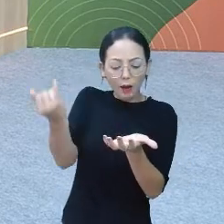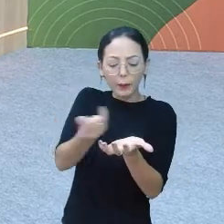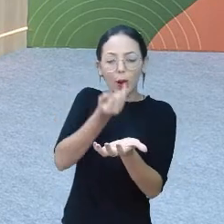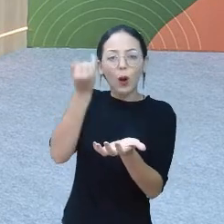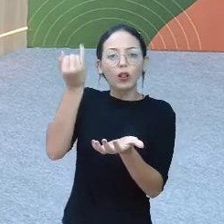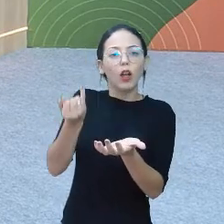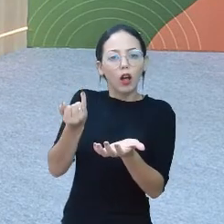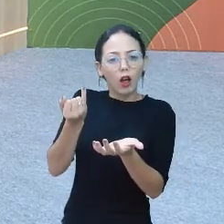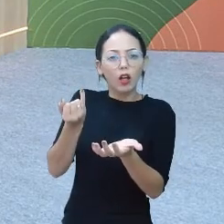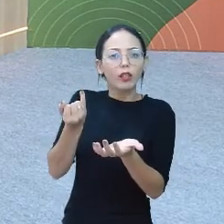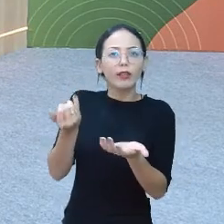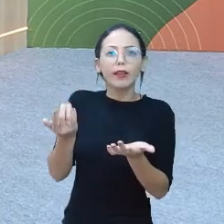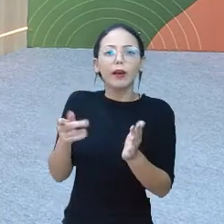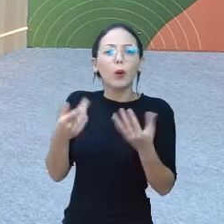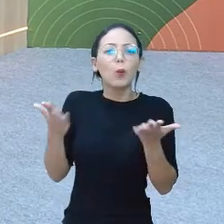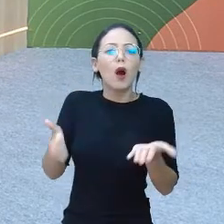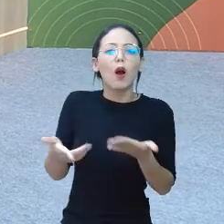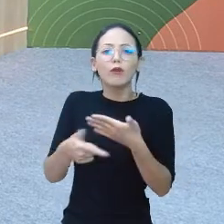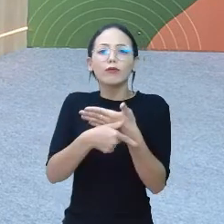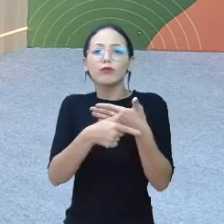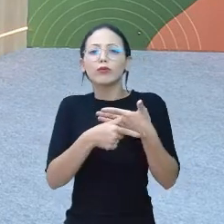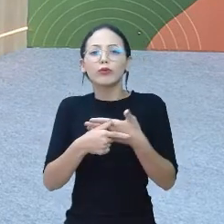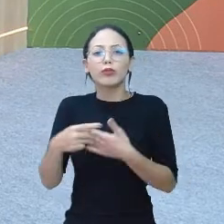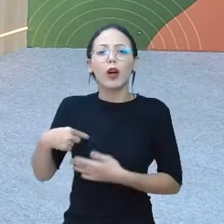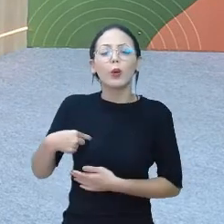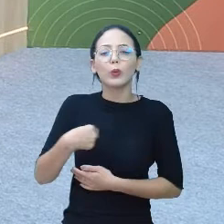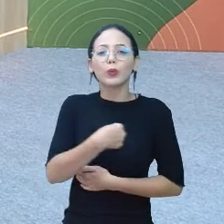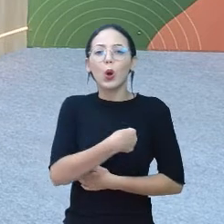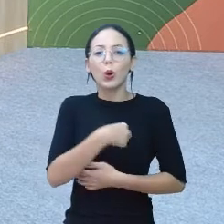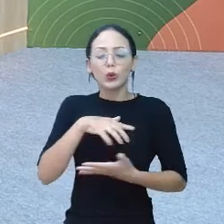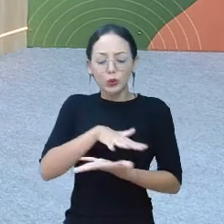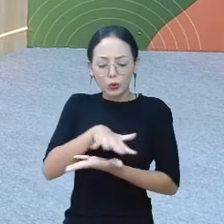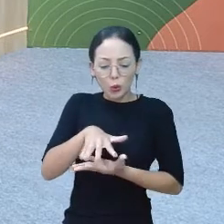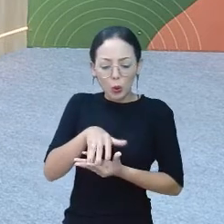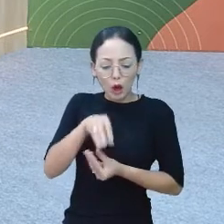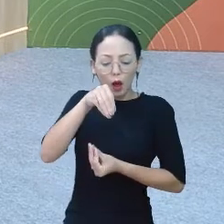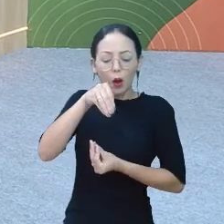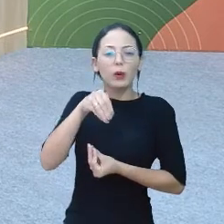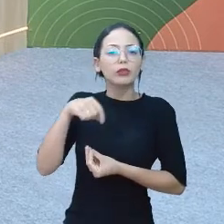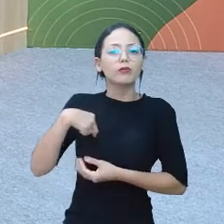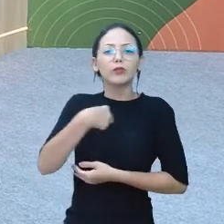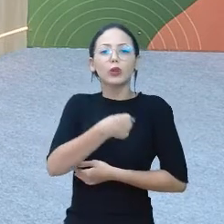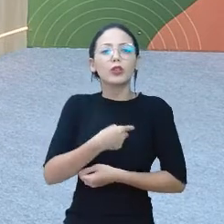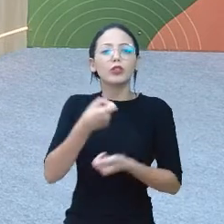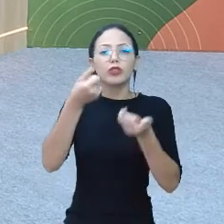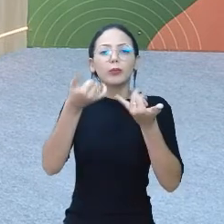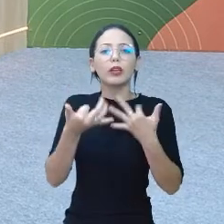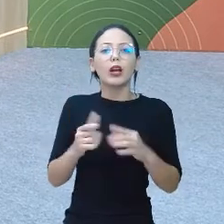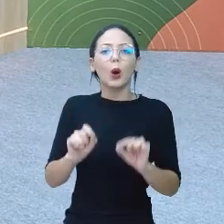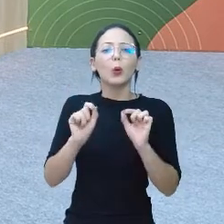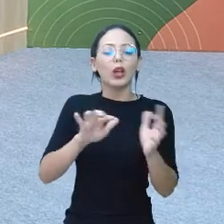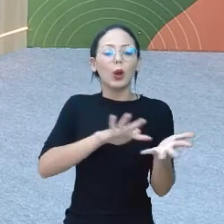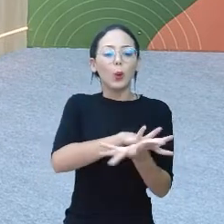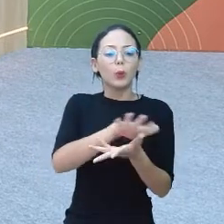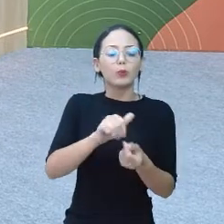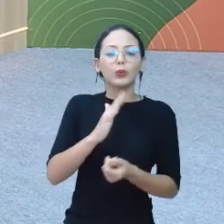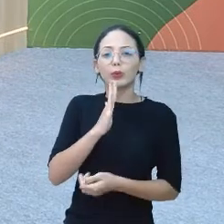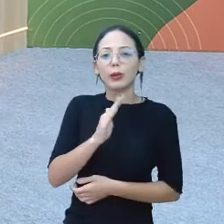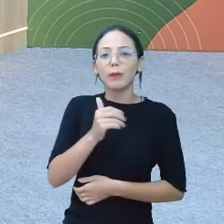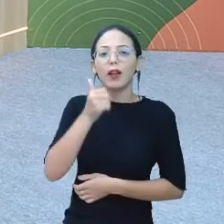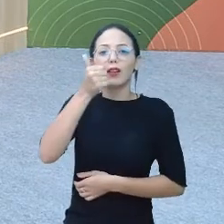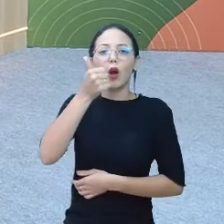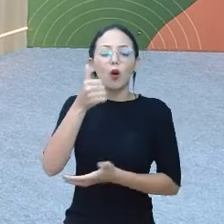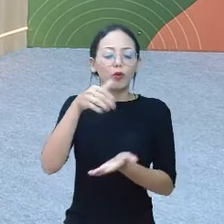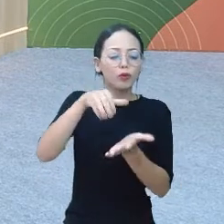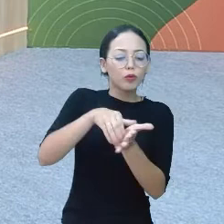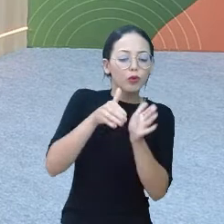é a nossa função como alma, e o que é que a gente pode trazer para o mundo de melhor, né? Onde é que a gente pode se centrar e